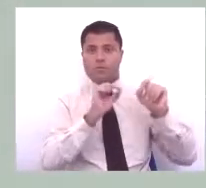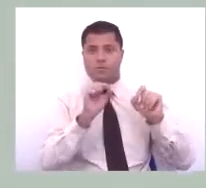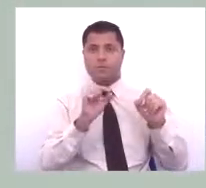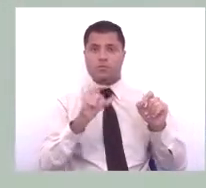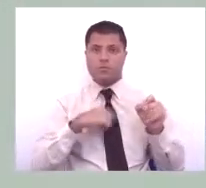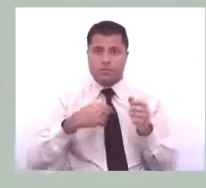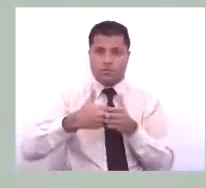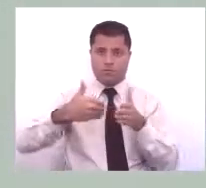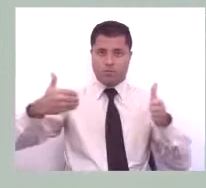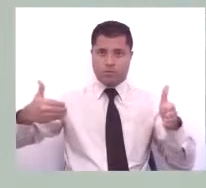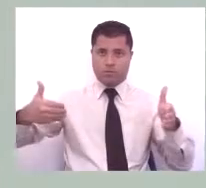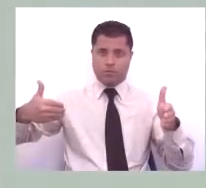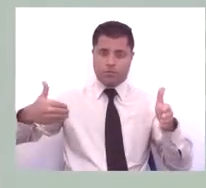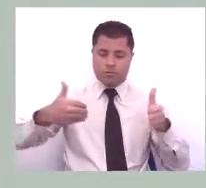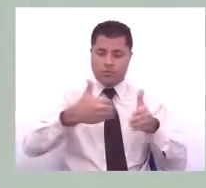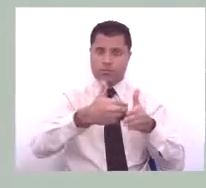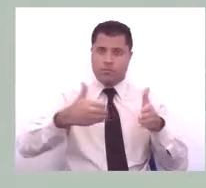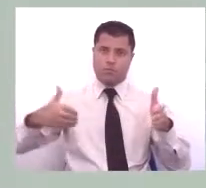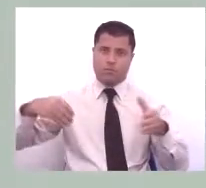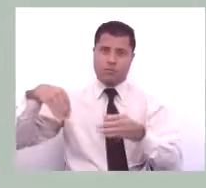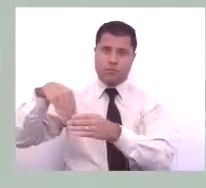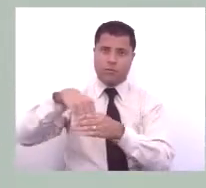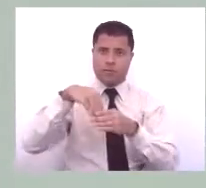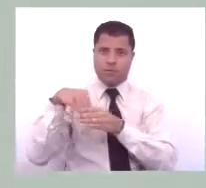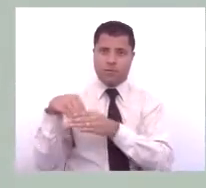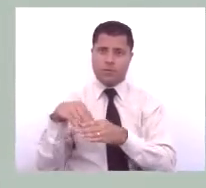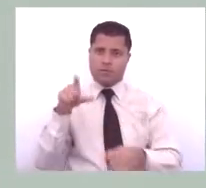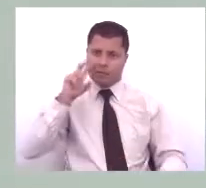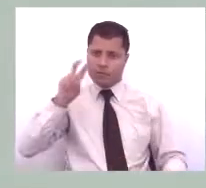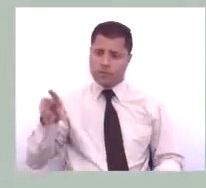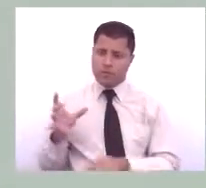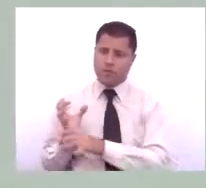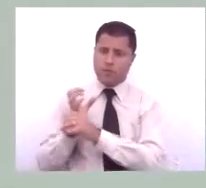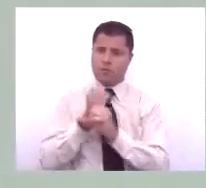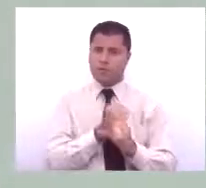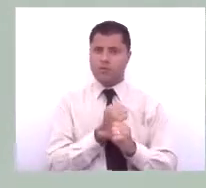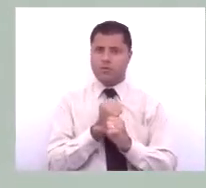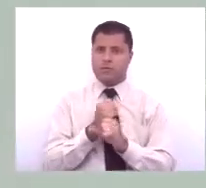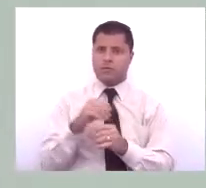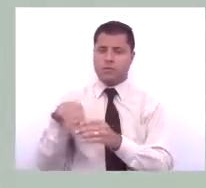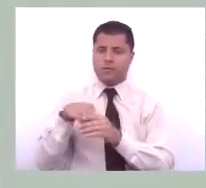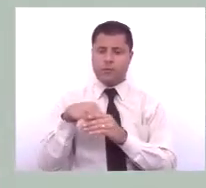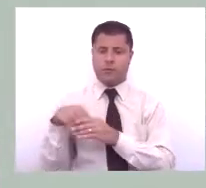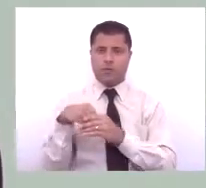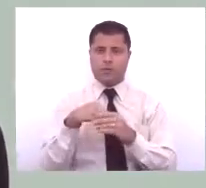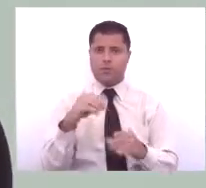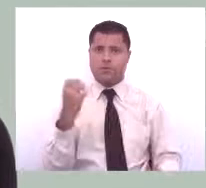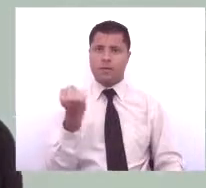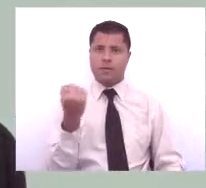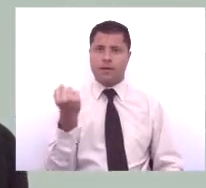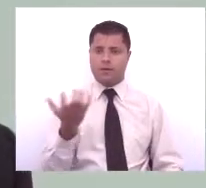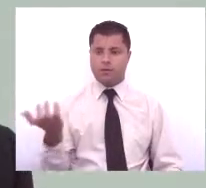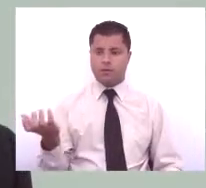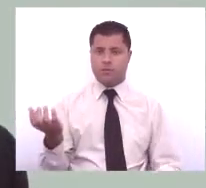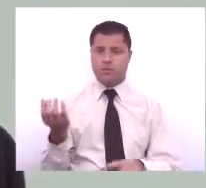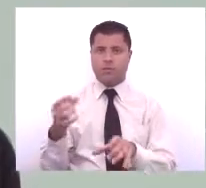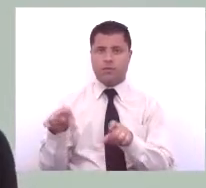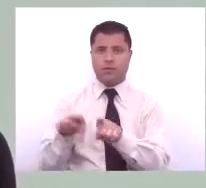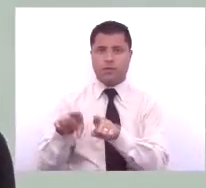processo eleitoral. O número de votos brancos, nulos, o número de